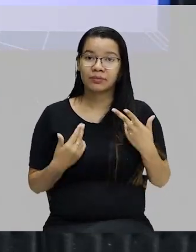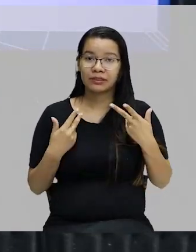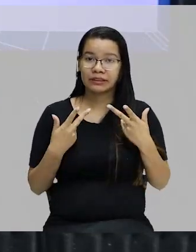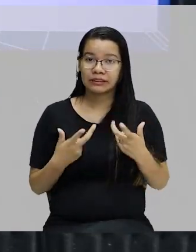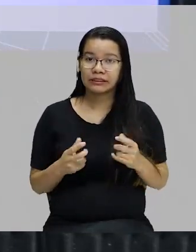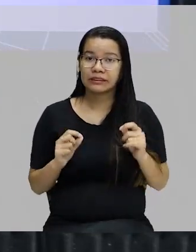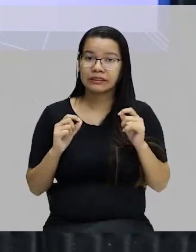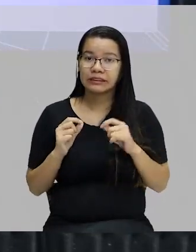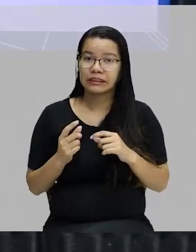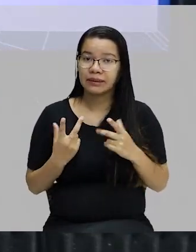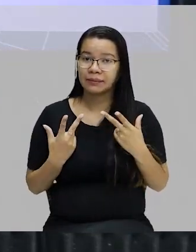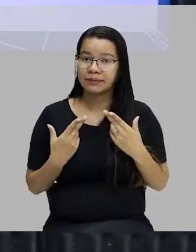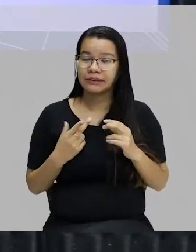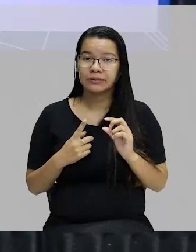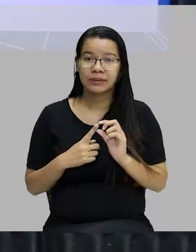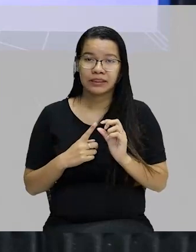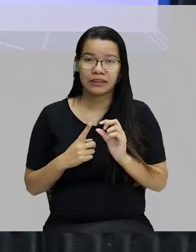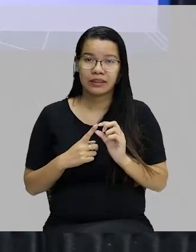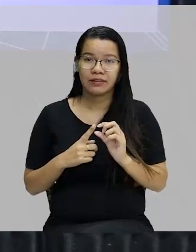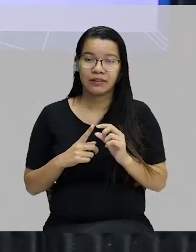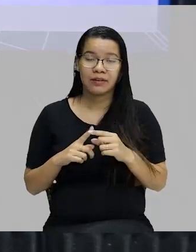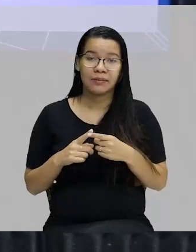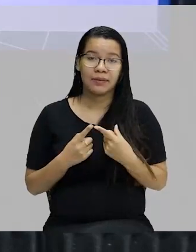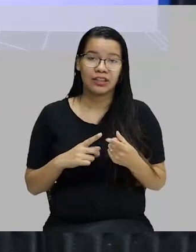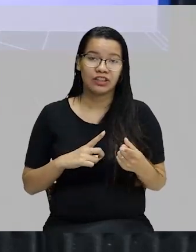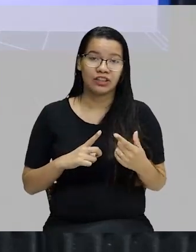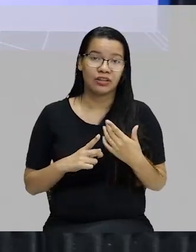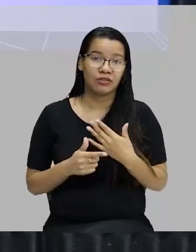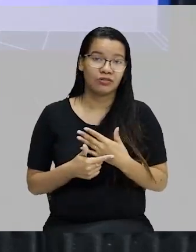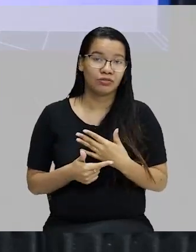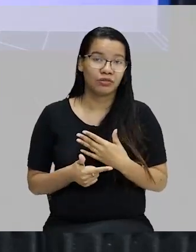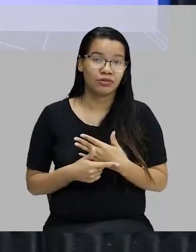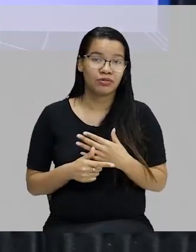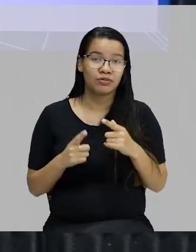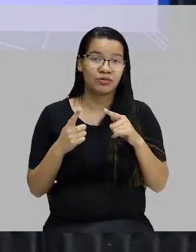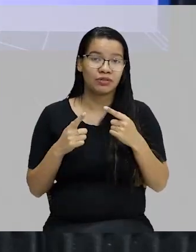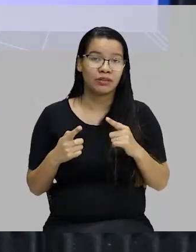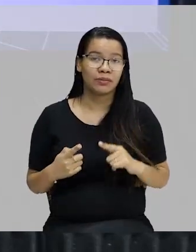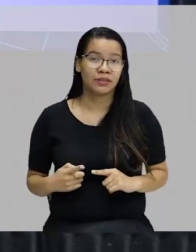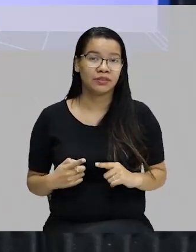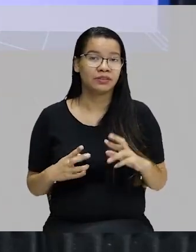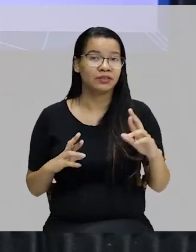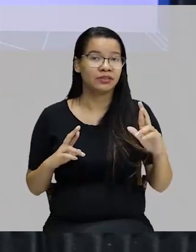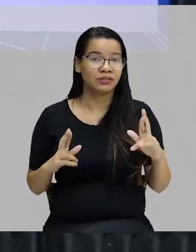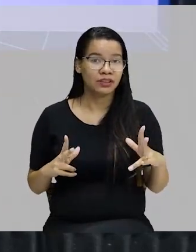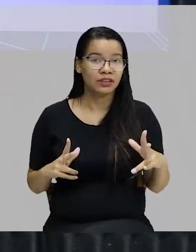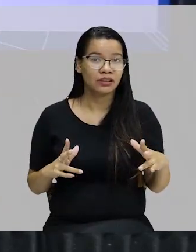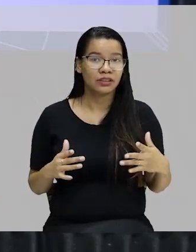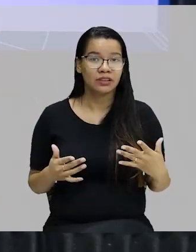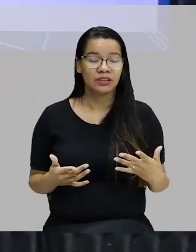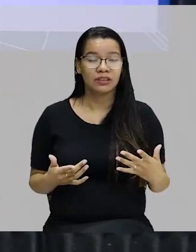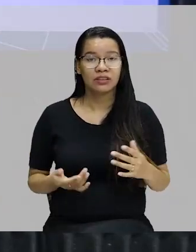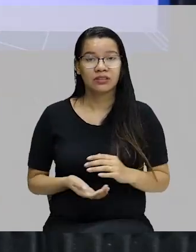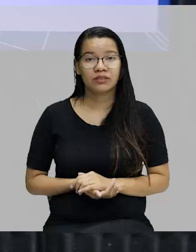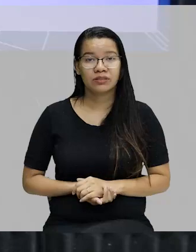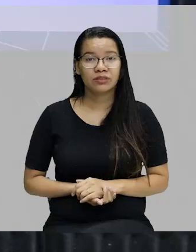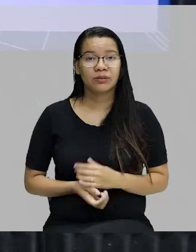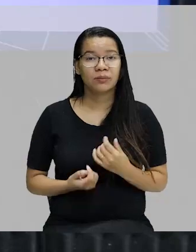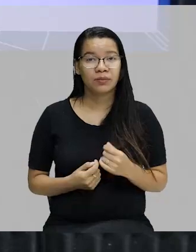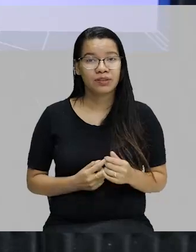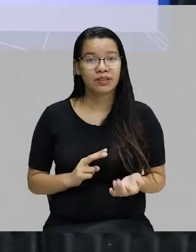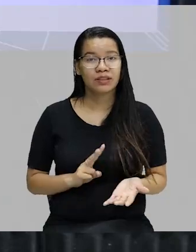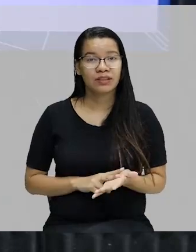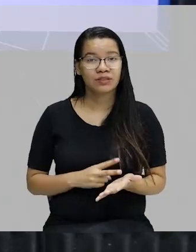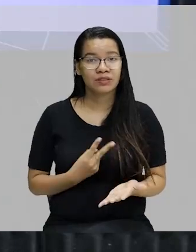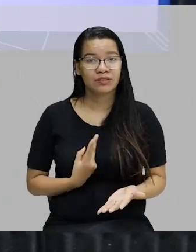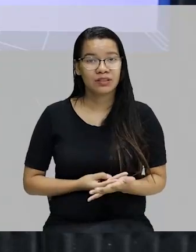que é a mesma palavra, só que ela desempenha funções gramaticais diferentes e, portanto, ela também pode ser traduzida